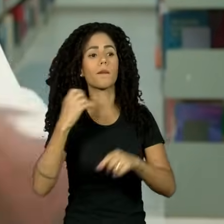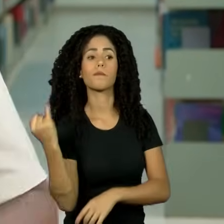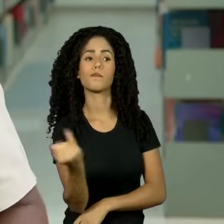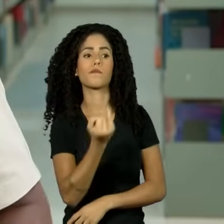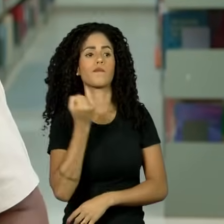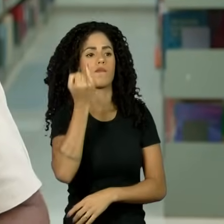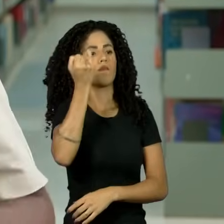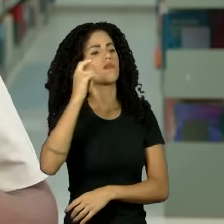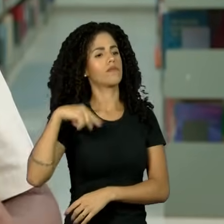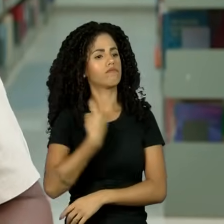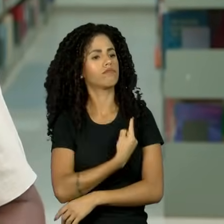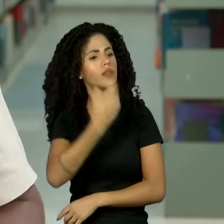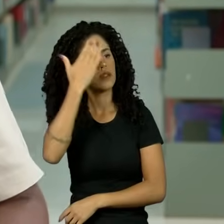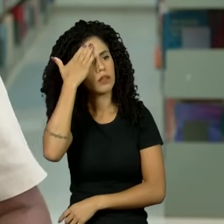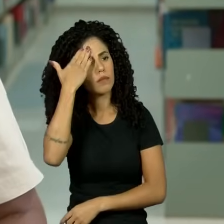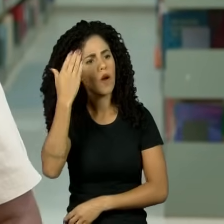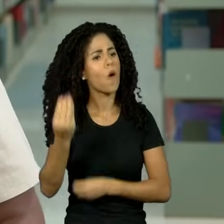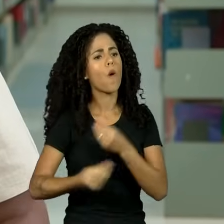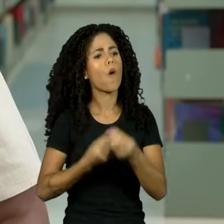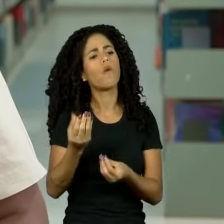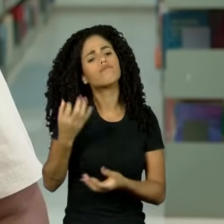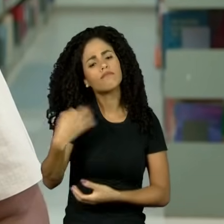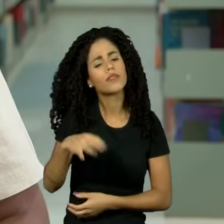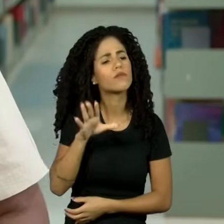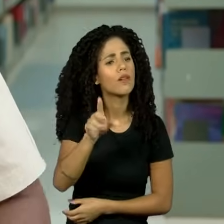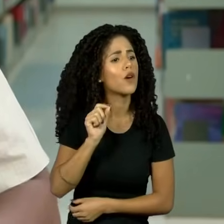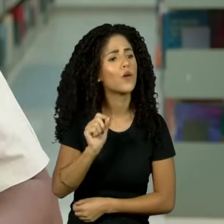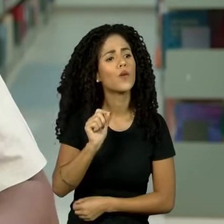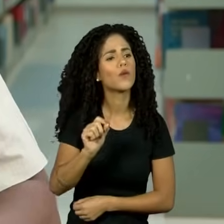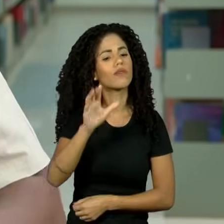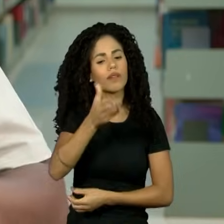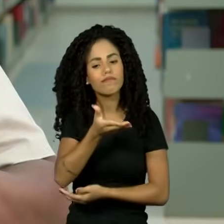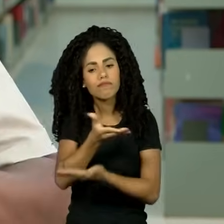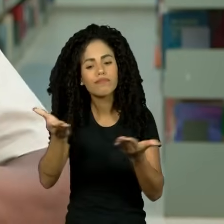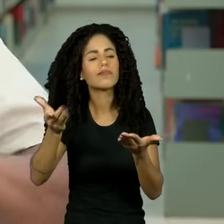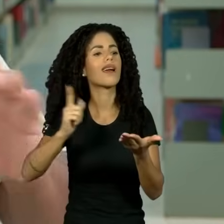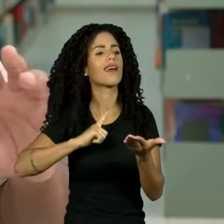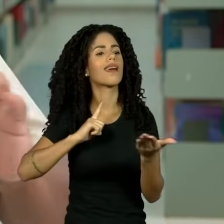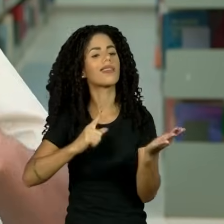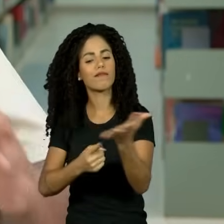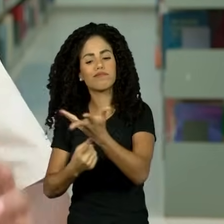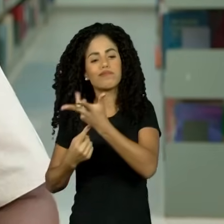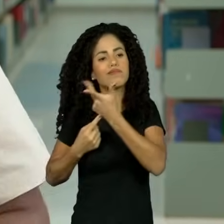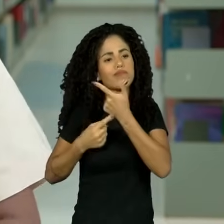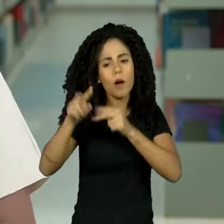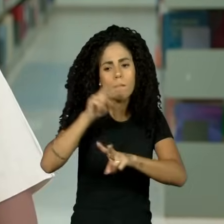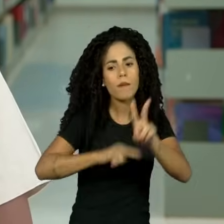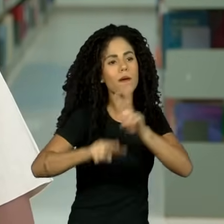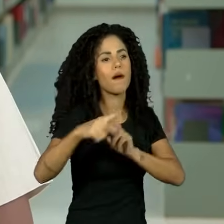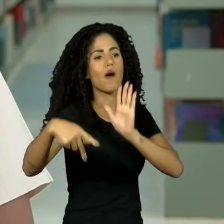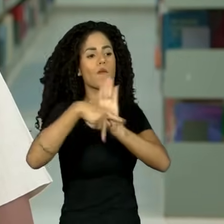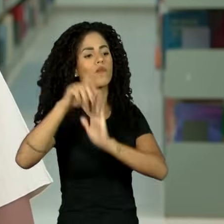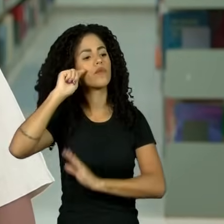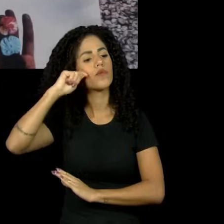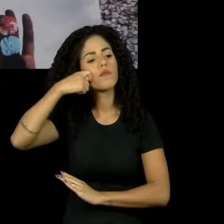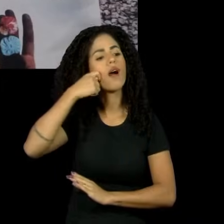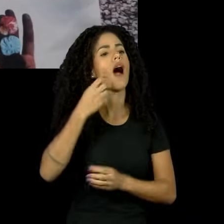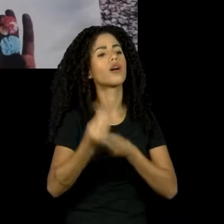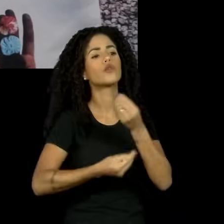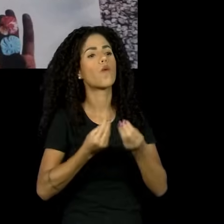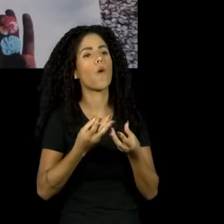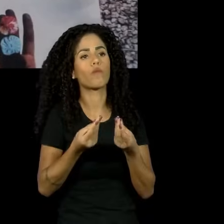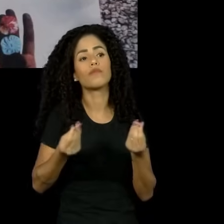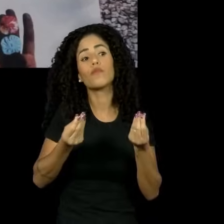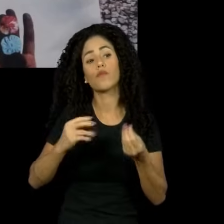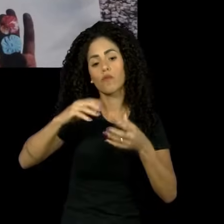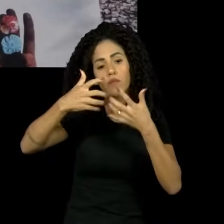sofisticadas e pouco debatidas, que é o cenário das artes plásticas negras contemporâneas, né? Ou